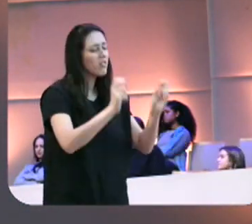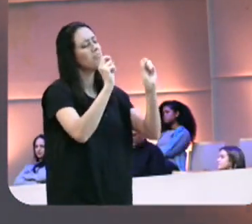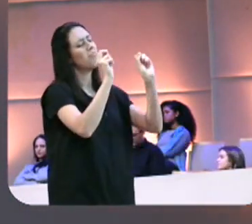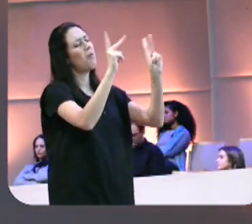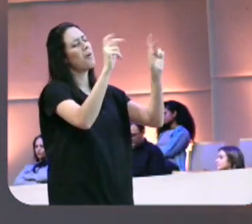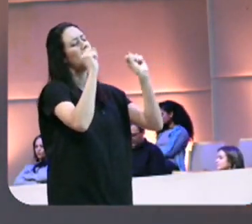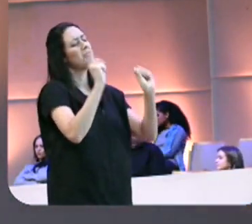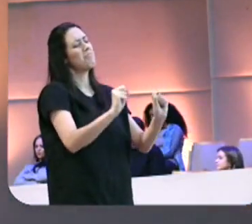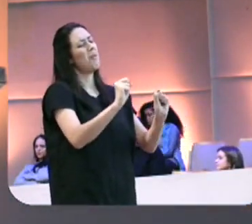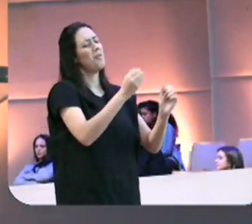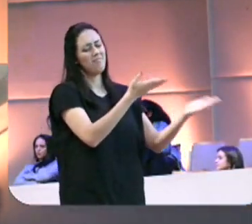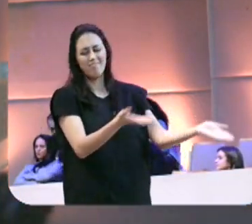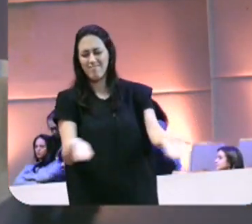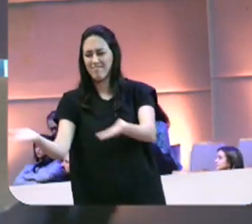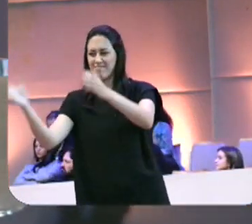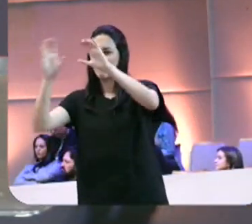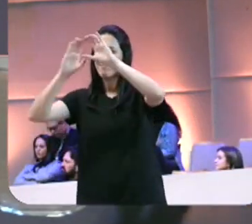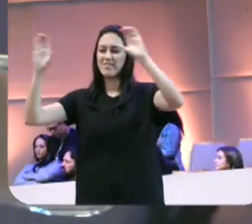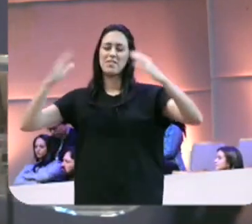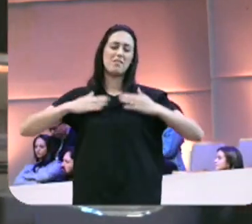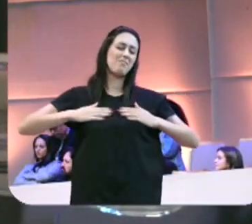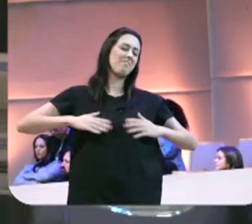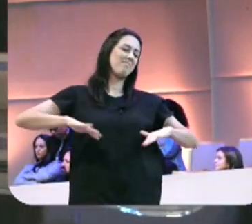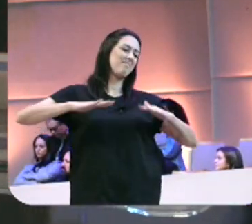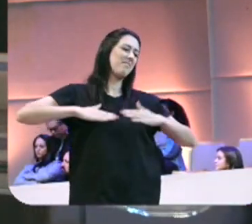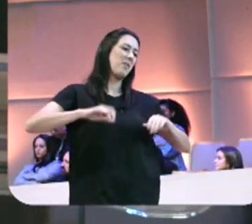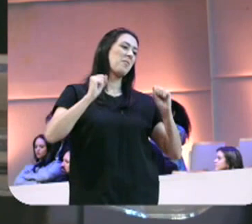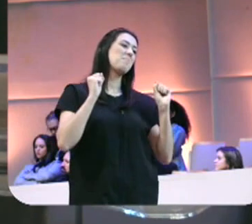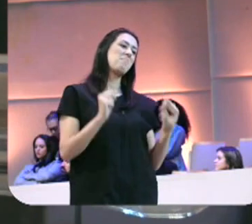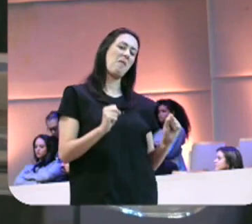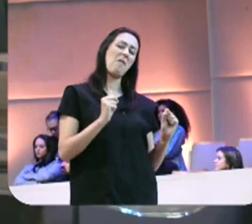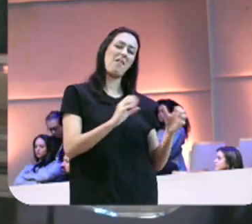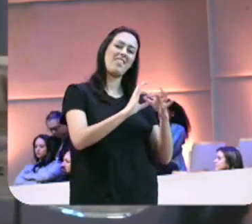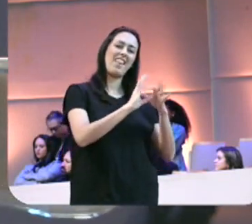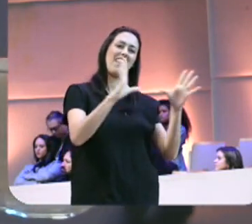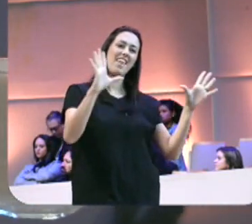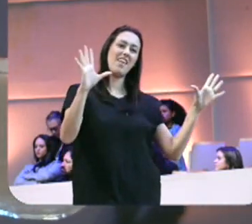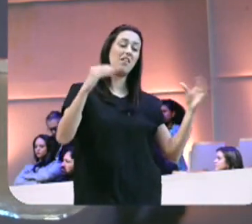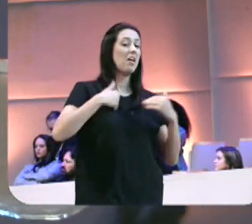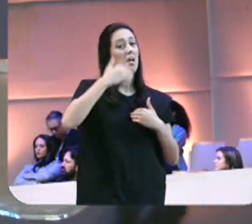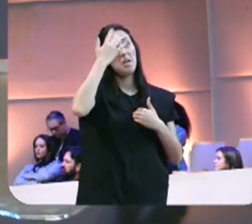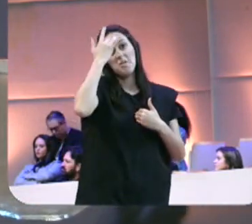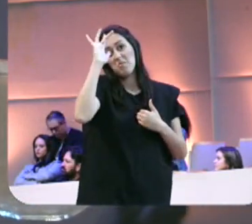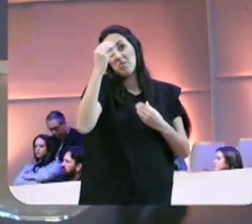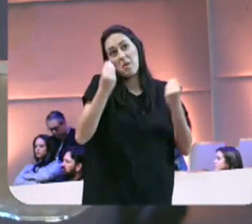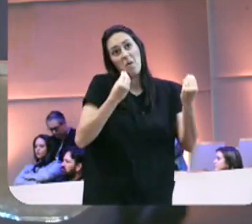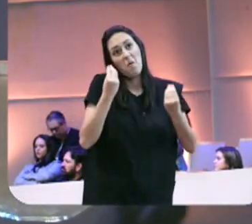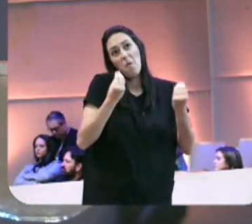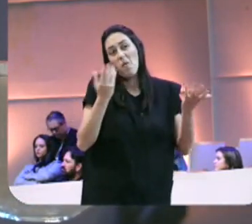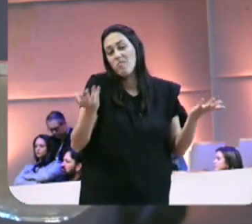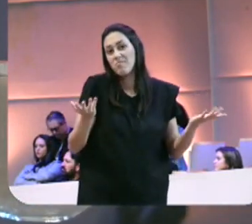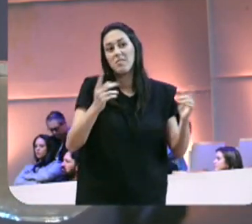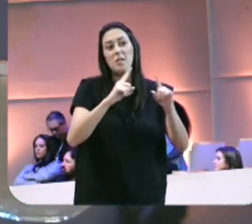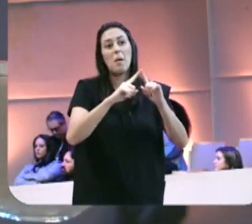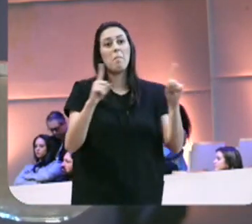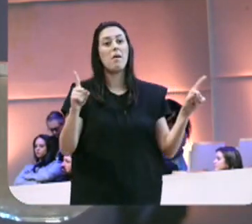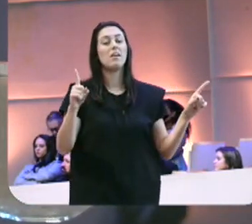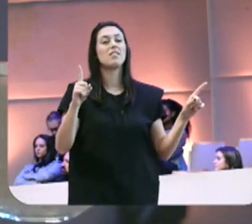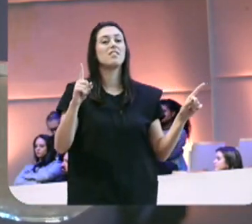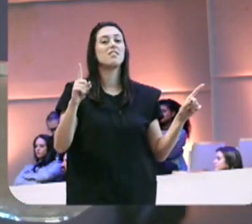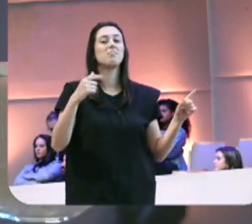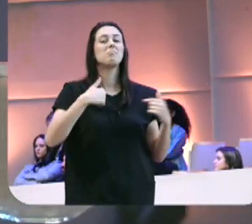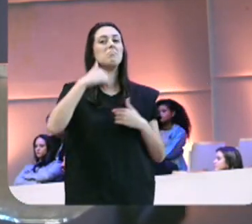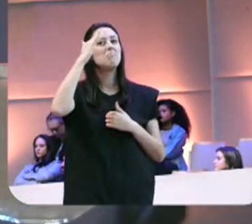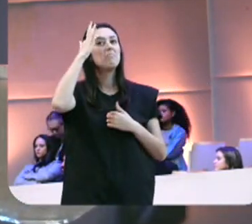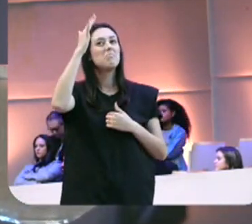entrem no descanso eterno. Bom, eu não sei como vai acontecer quando encontrarmos com Jesus, mas também não me surpreenderia se ele relembrasse aquela missão